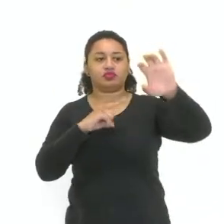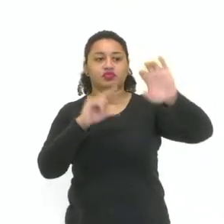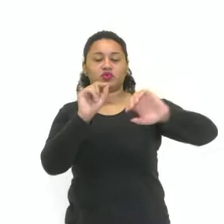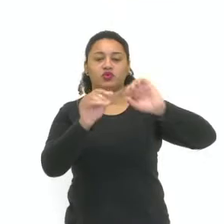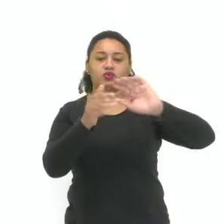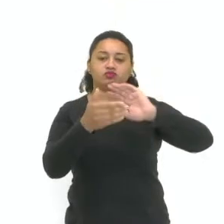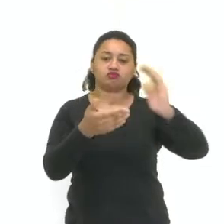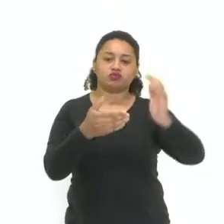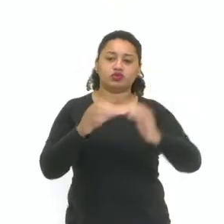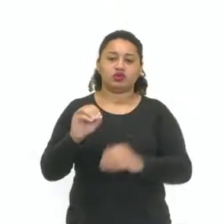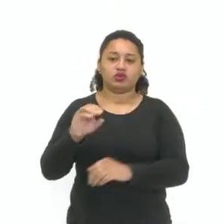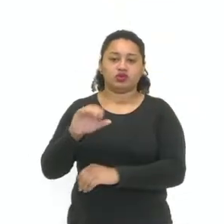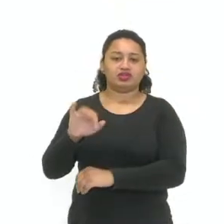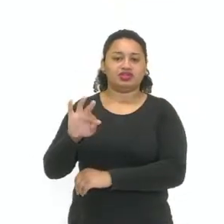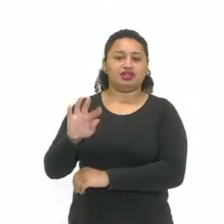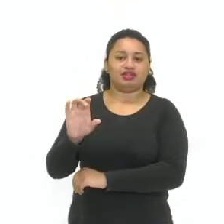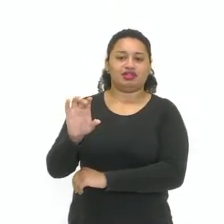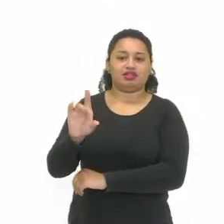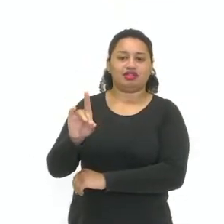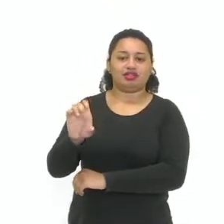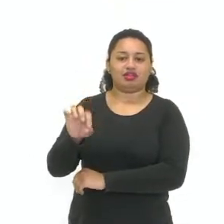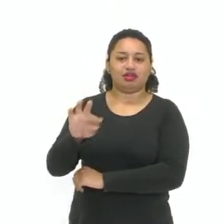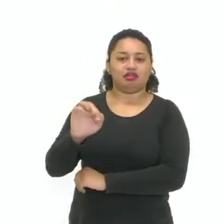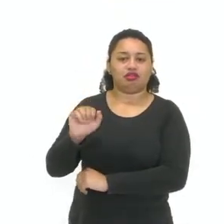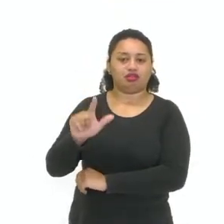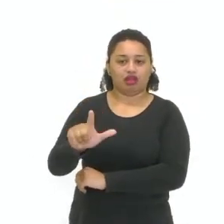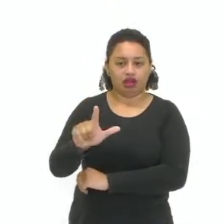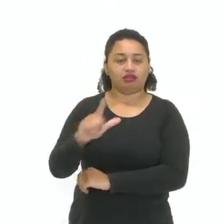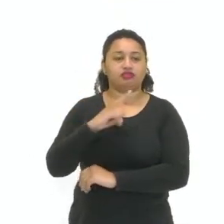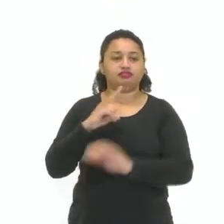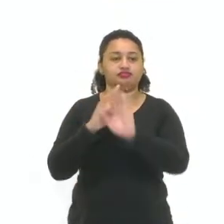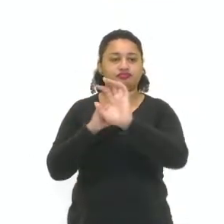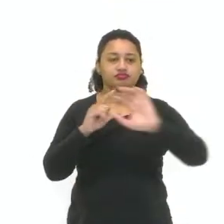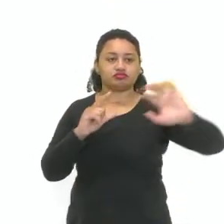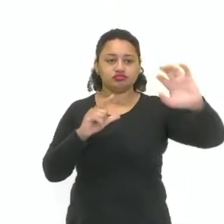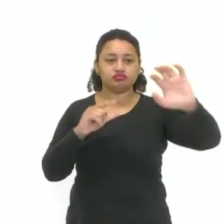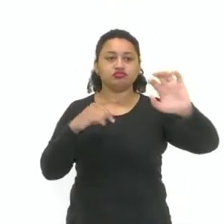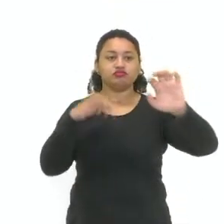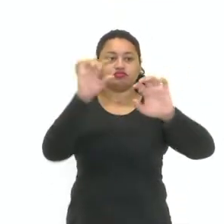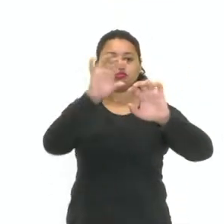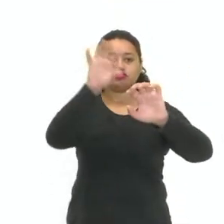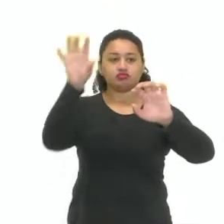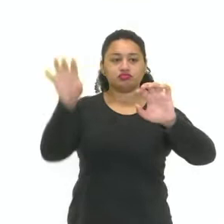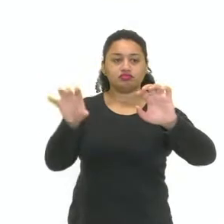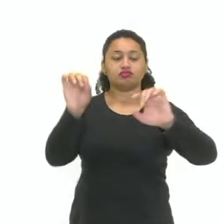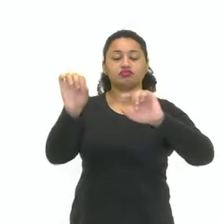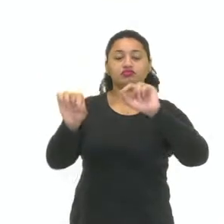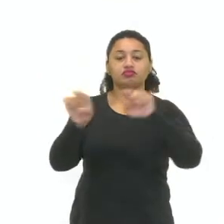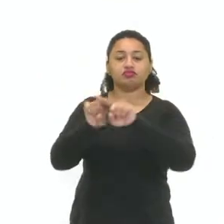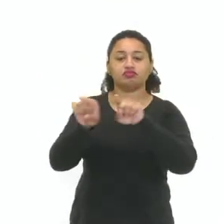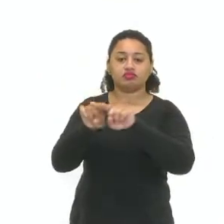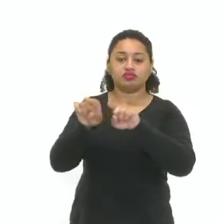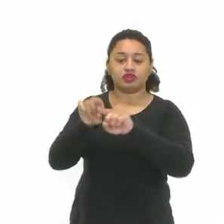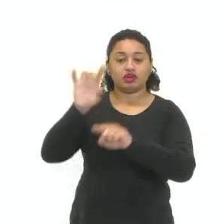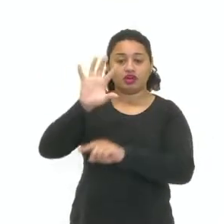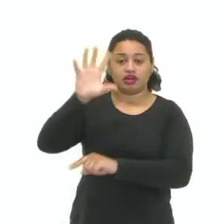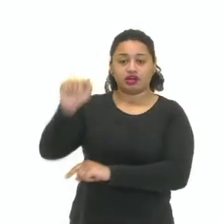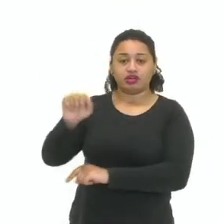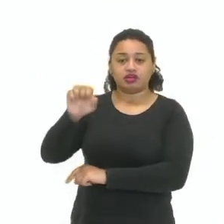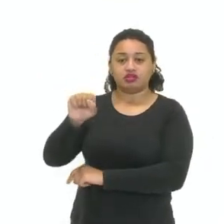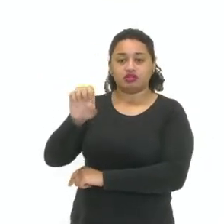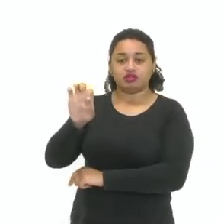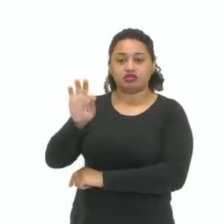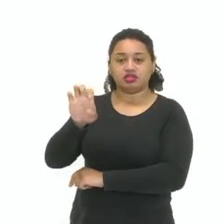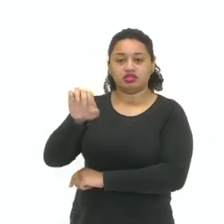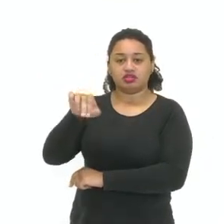caso, Ocidental, que é toda a parte esquerda aí da África, né? E a África Setentrional, que é o norte